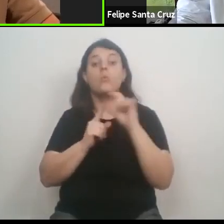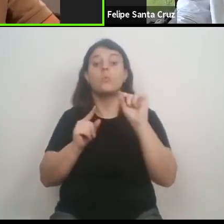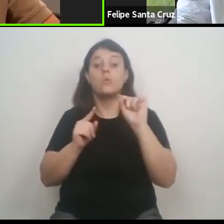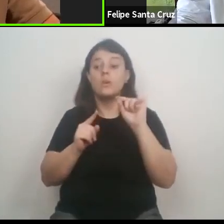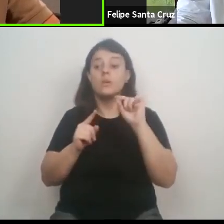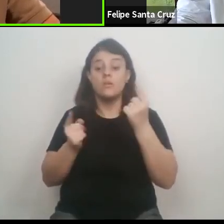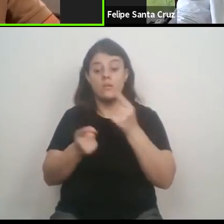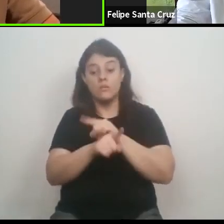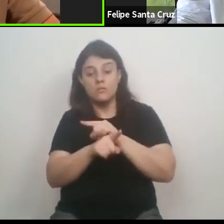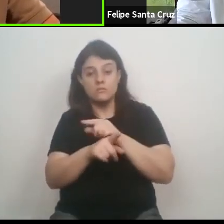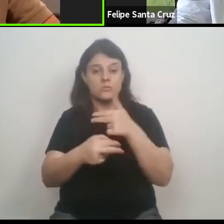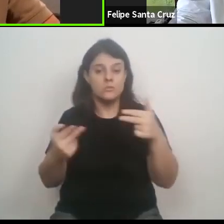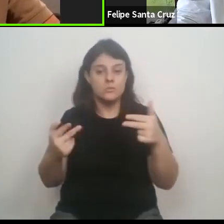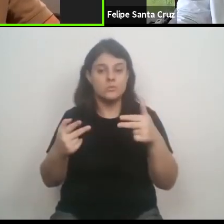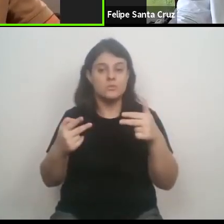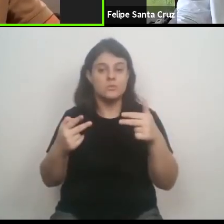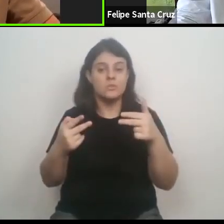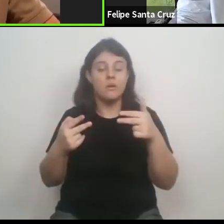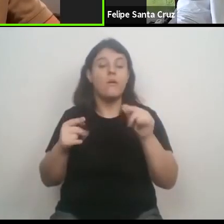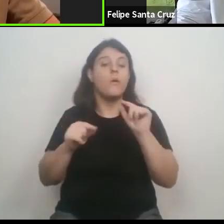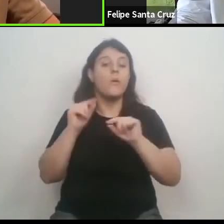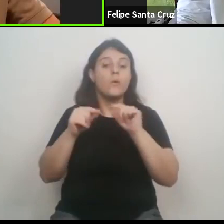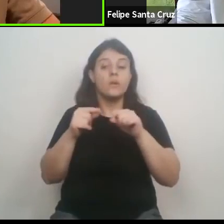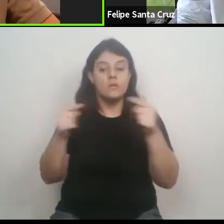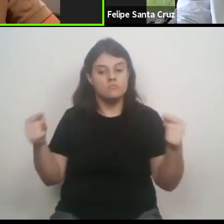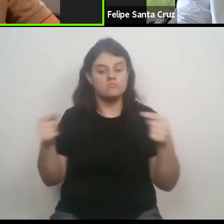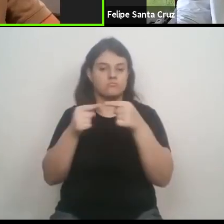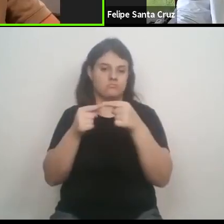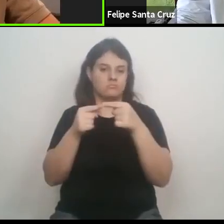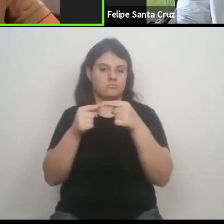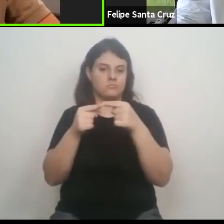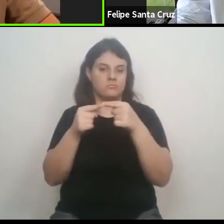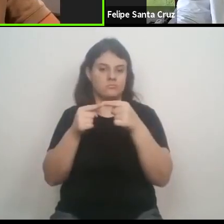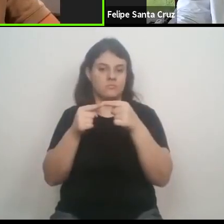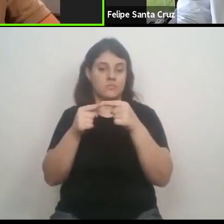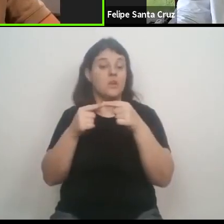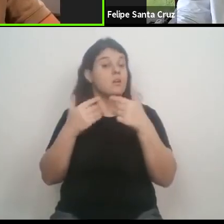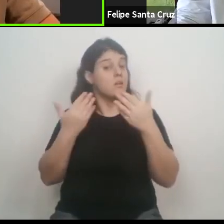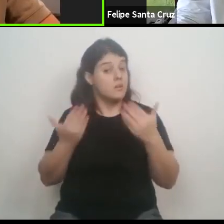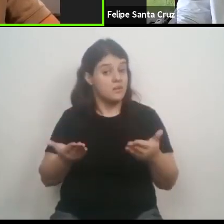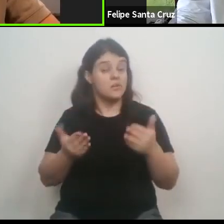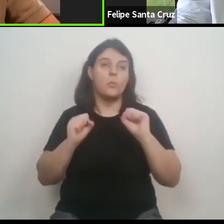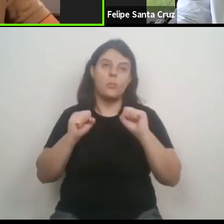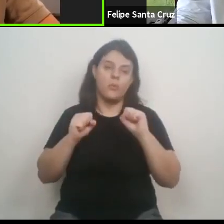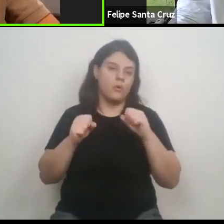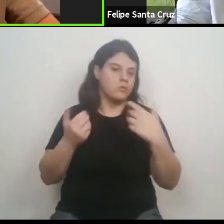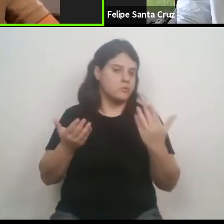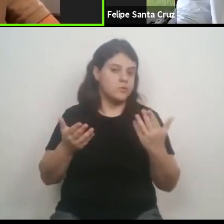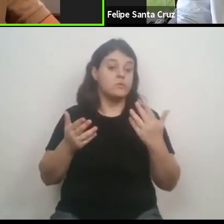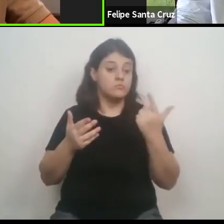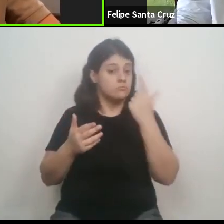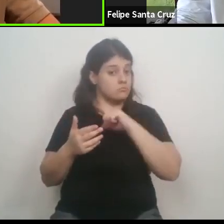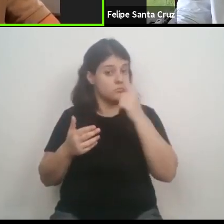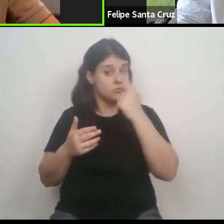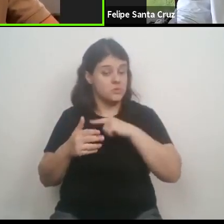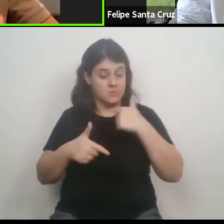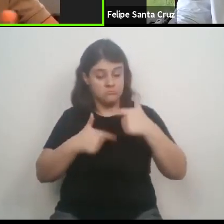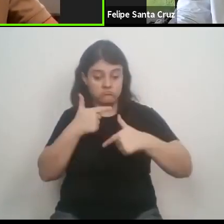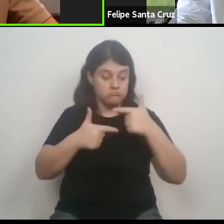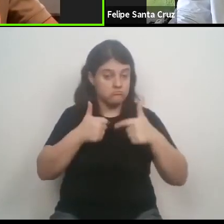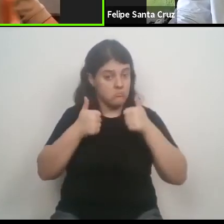contraditório esteja estabelecido, né? Isso pode funcionar muito bem, né?